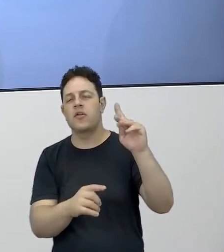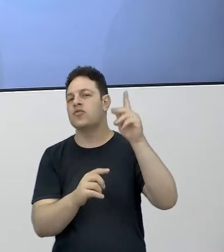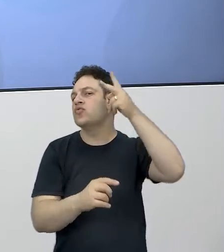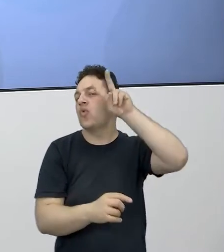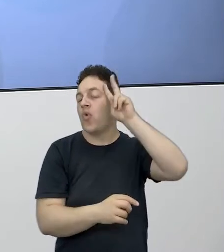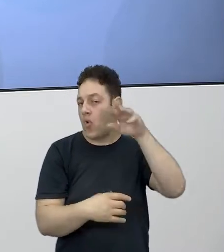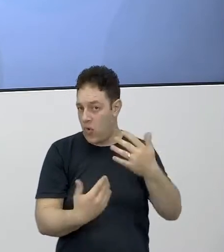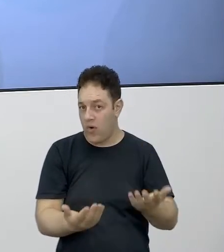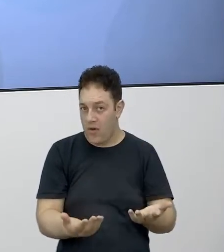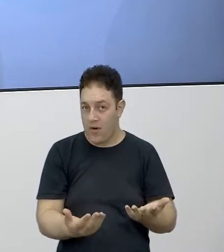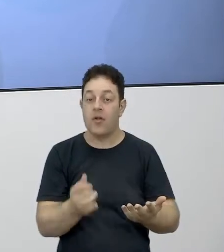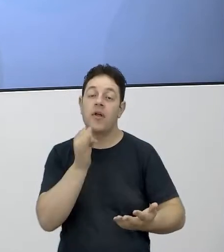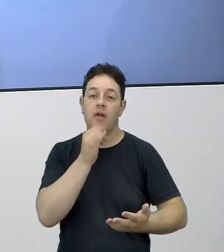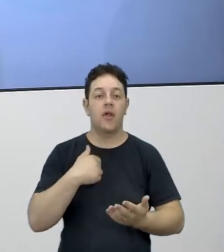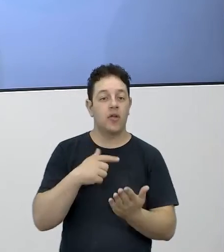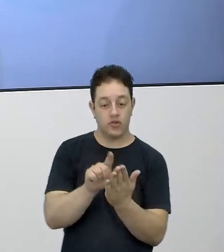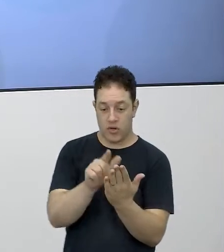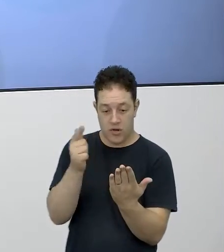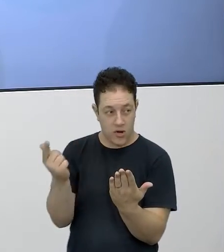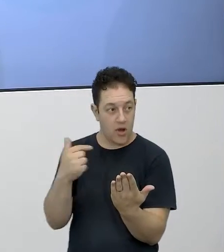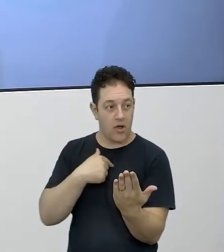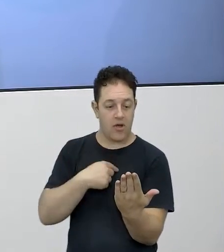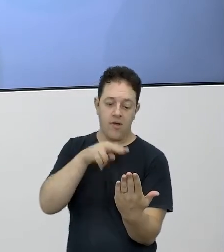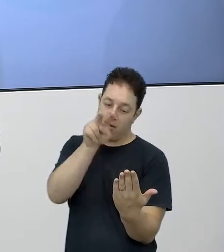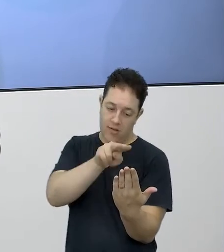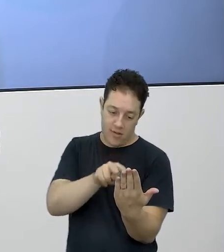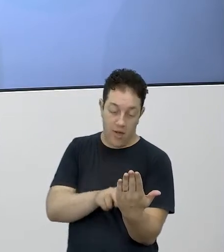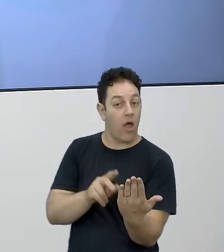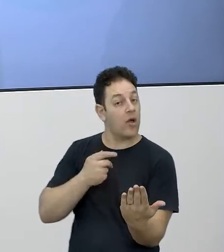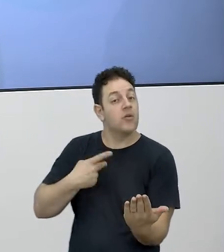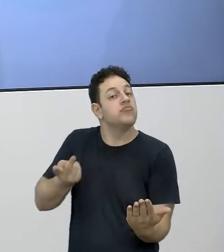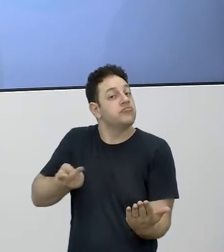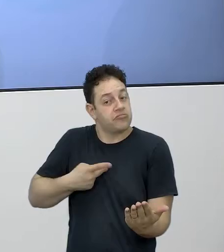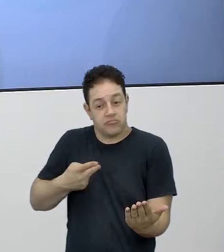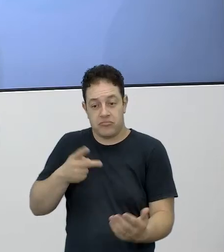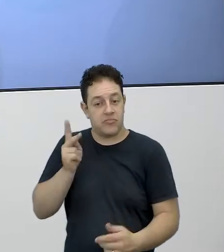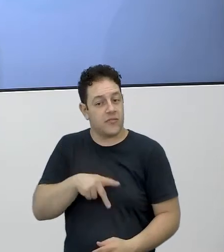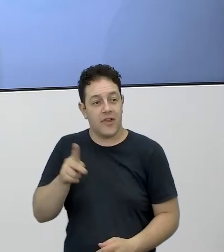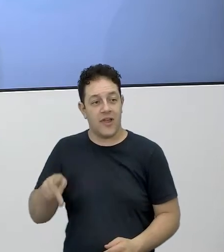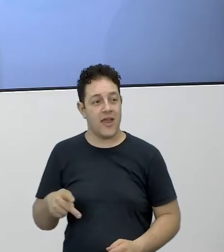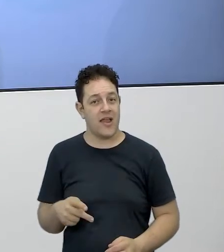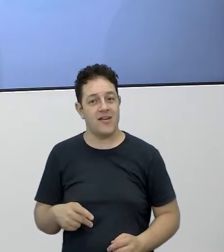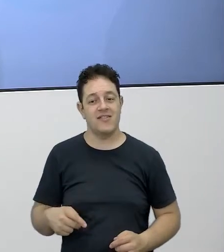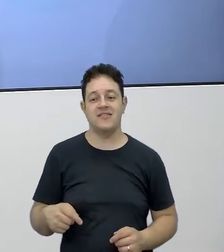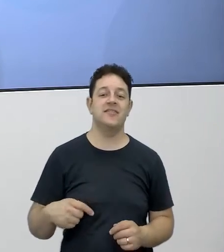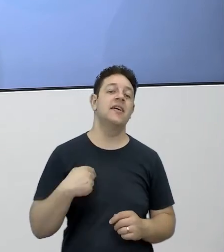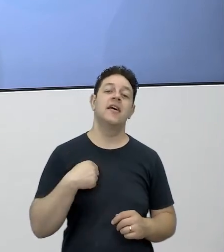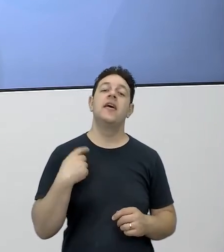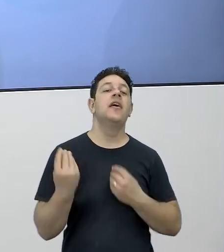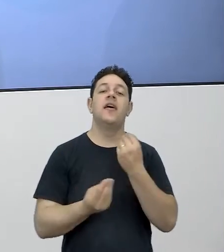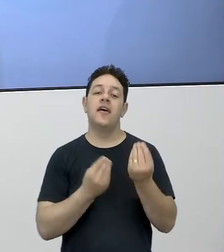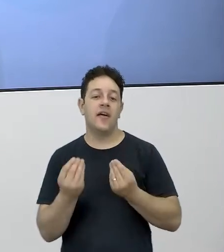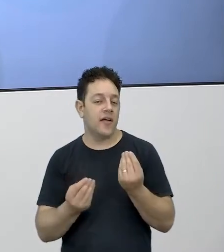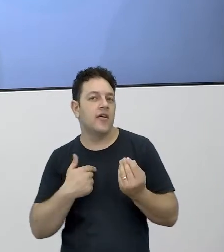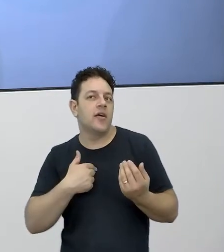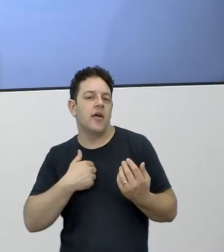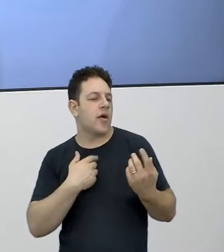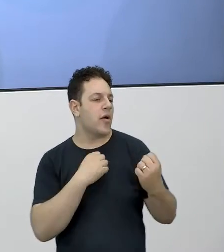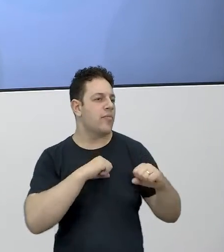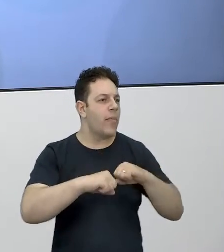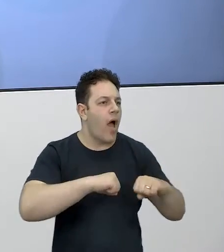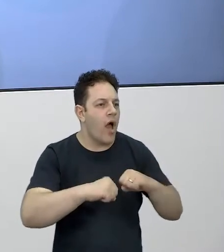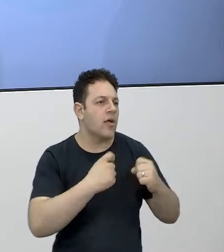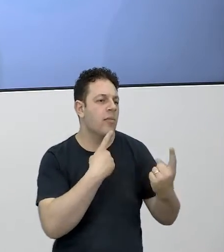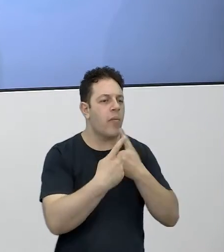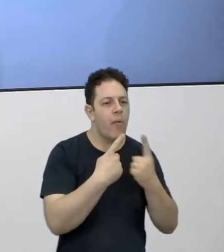Eu vou ler um jornal, eu continuo sendo professor. eu estou num debate com colegas, e